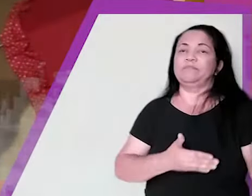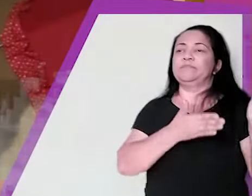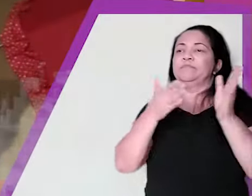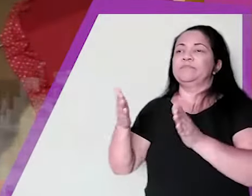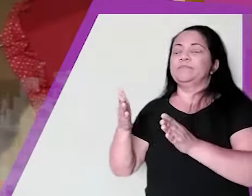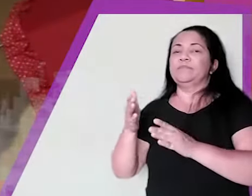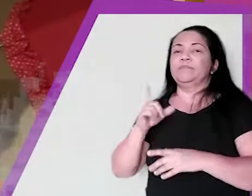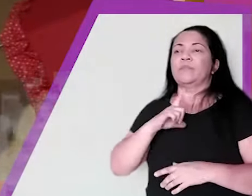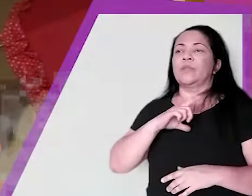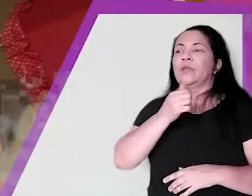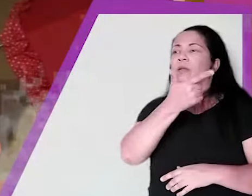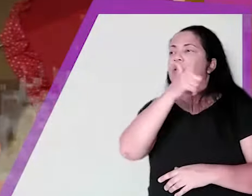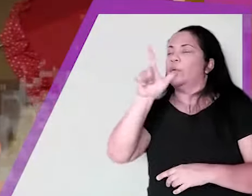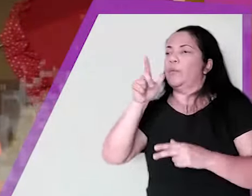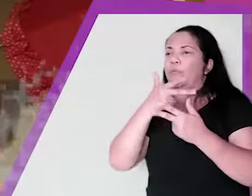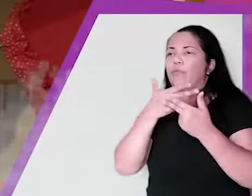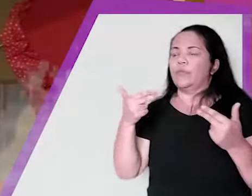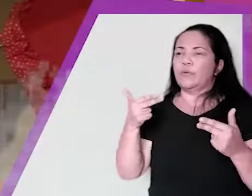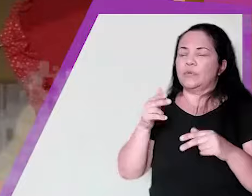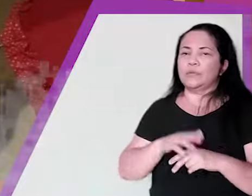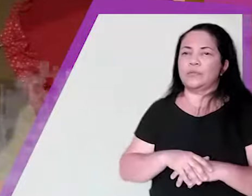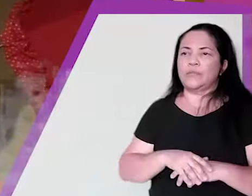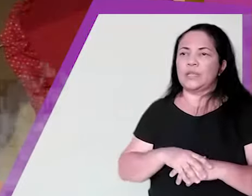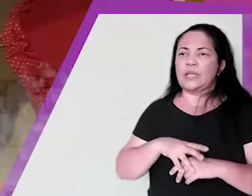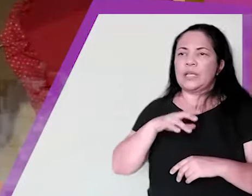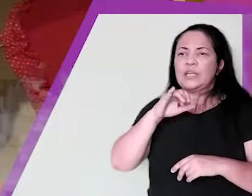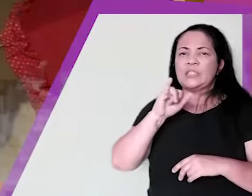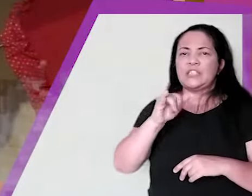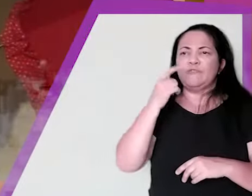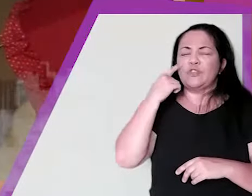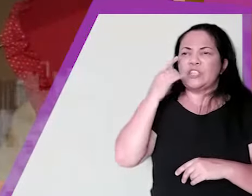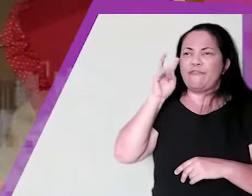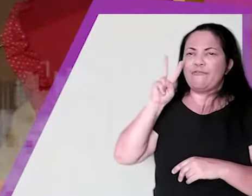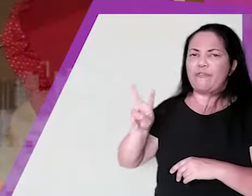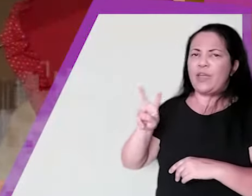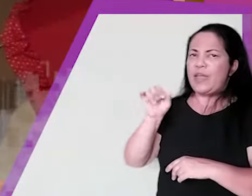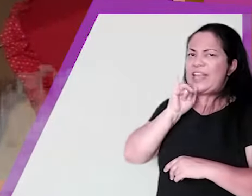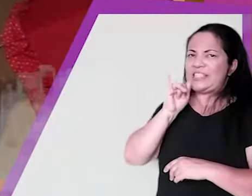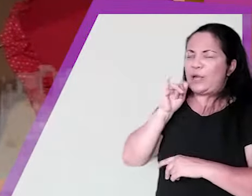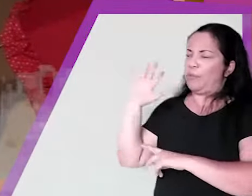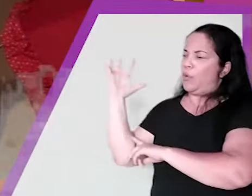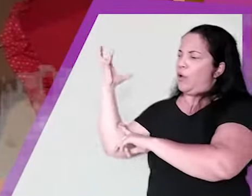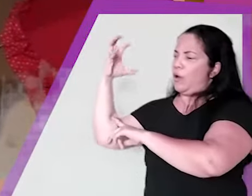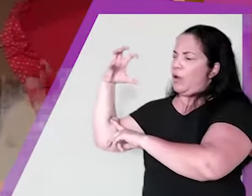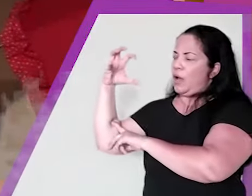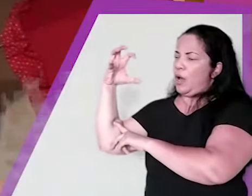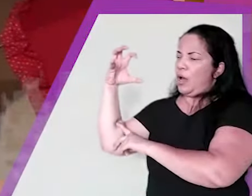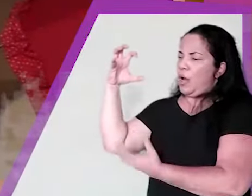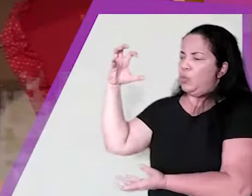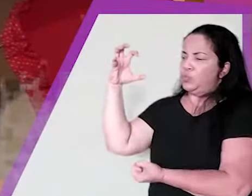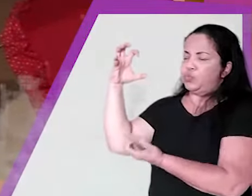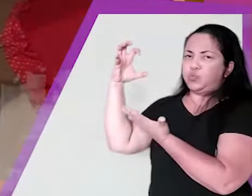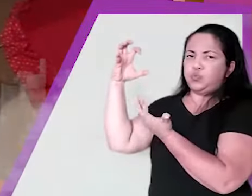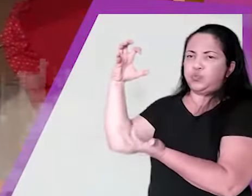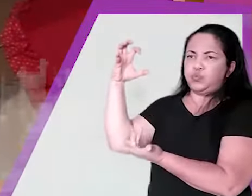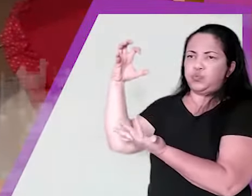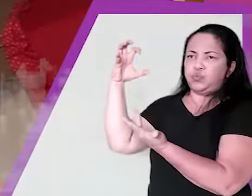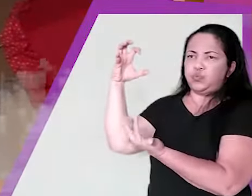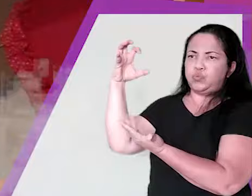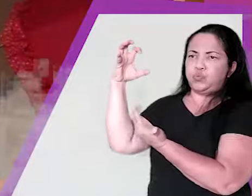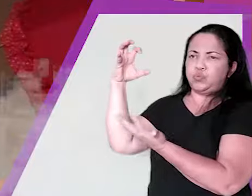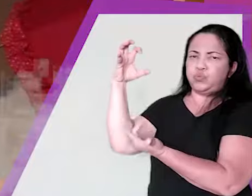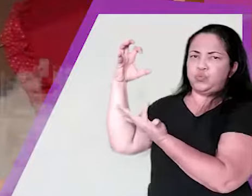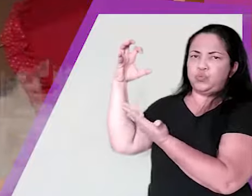3 anos, acaba não resistindo mais. E tem o outro extremo também. É se você impedir o Cerrado de pegar